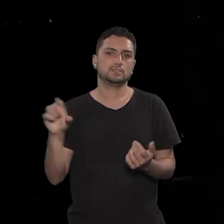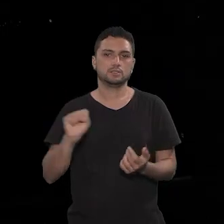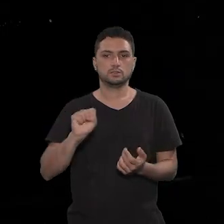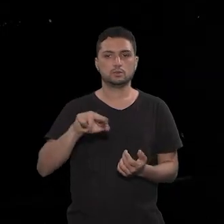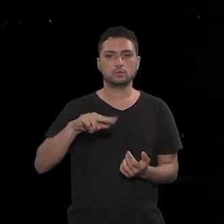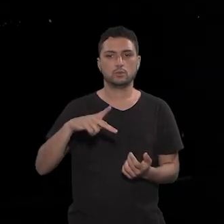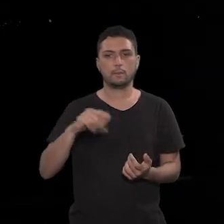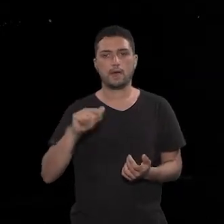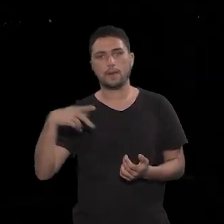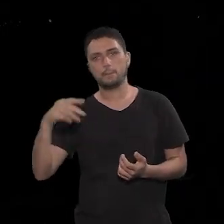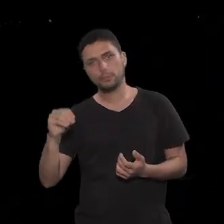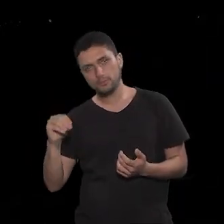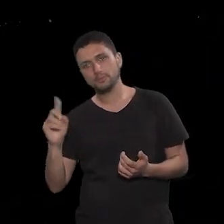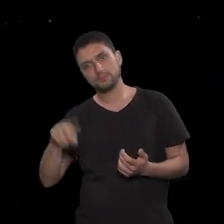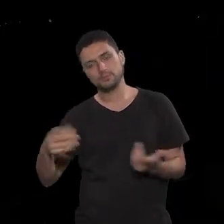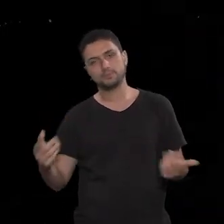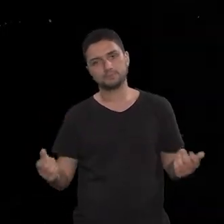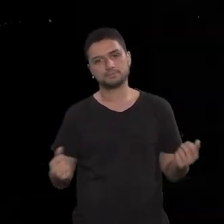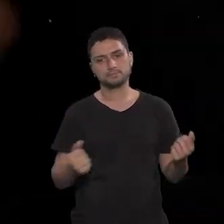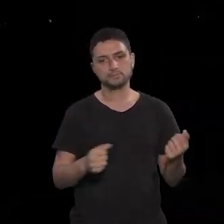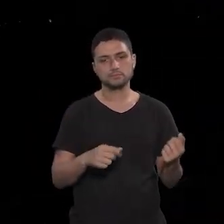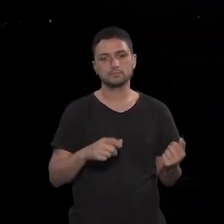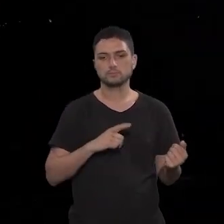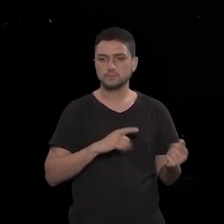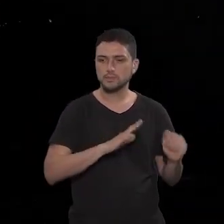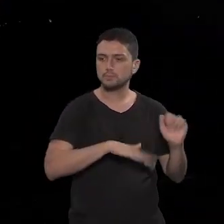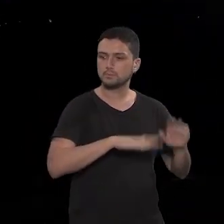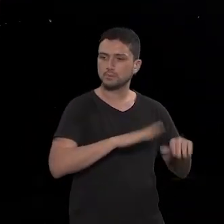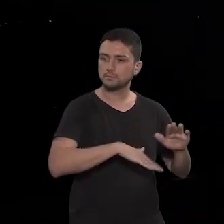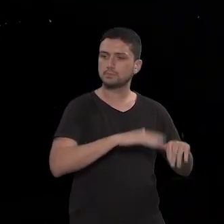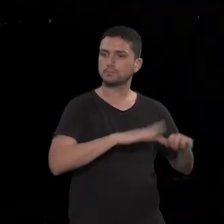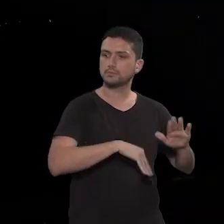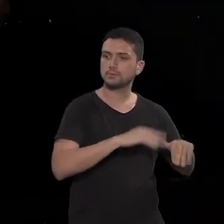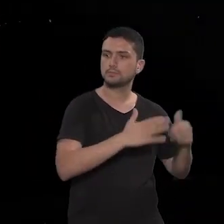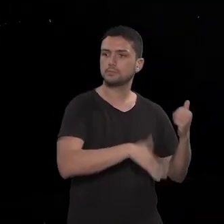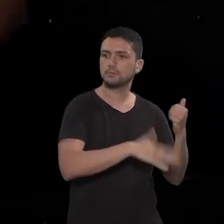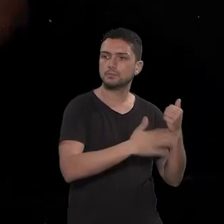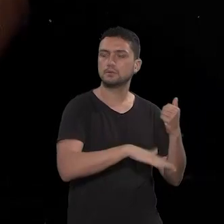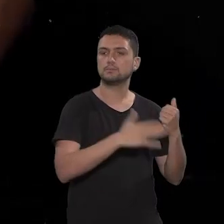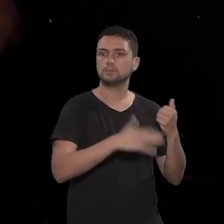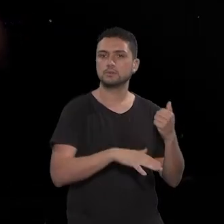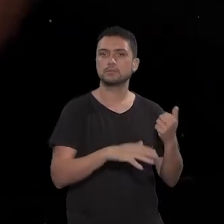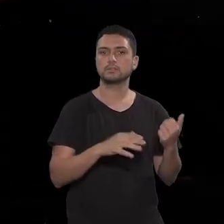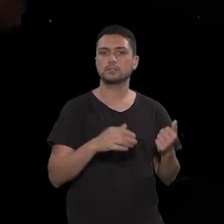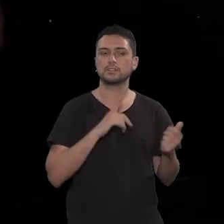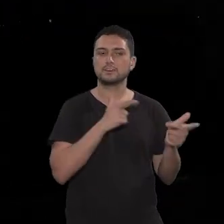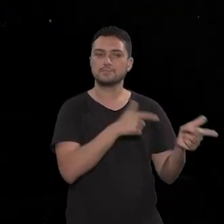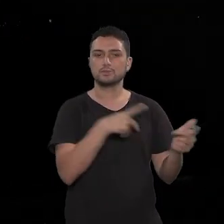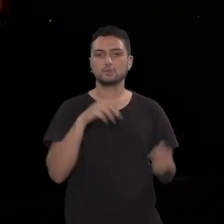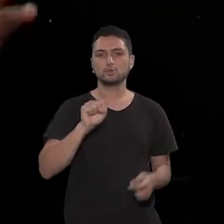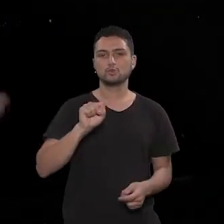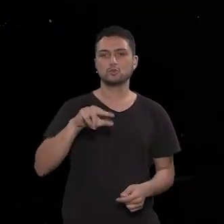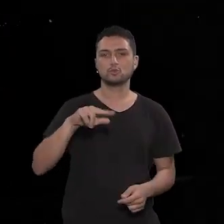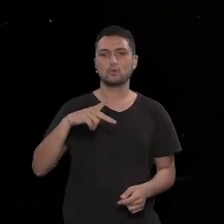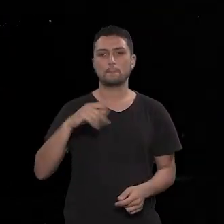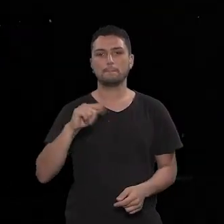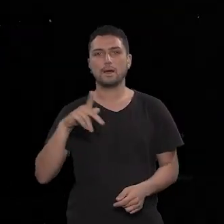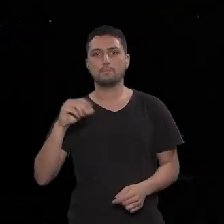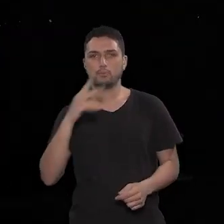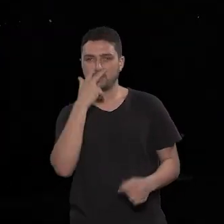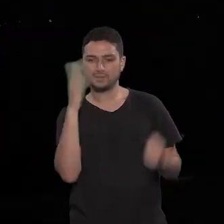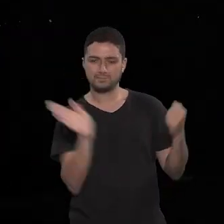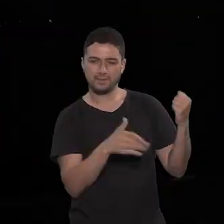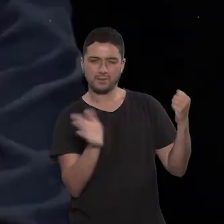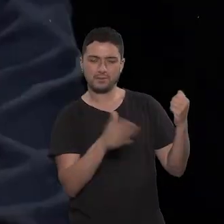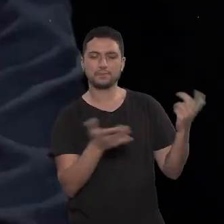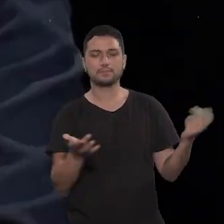terceira. Então o surdo de terceira era o supapo. Né? Ele ia dando supapo no couro, né? Por isso ficou esse apelido. E